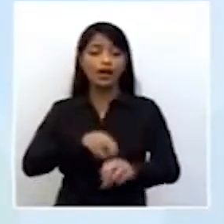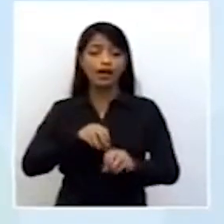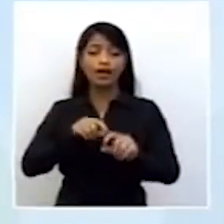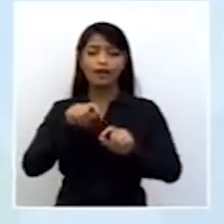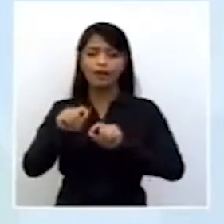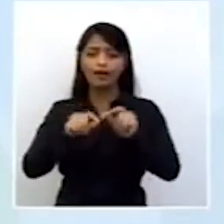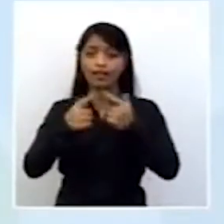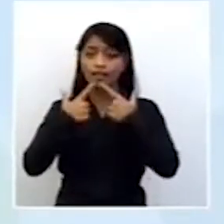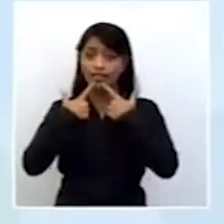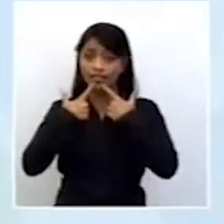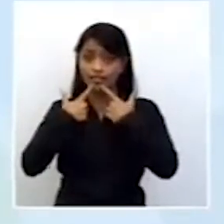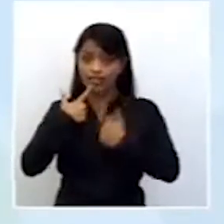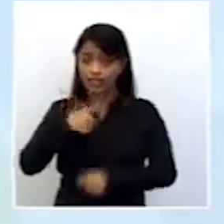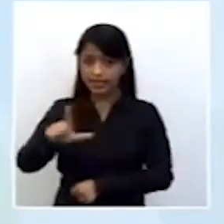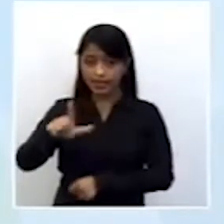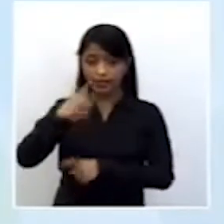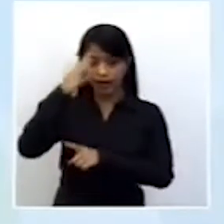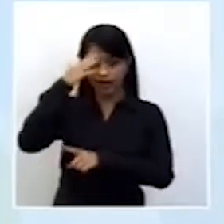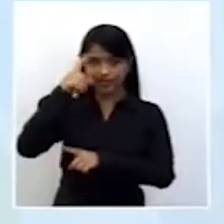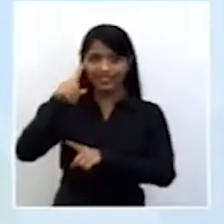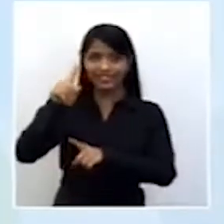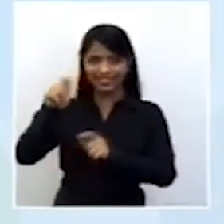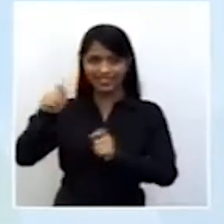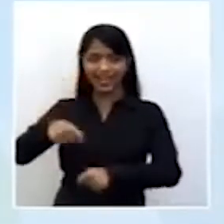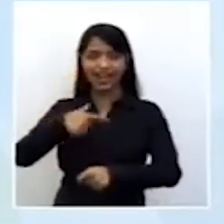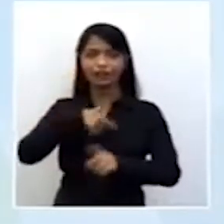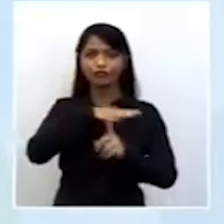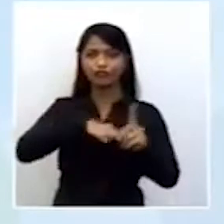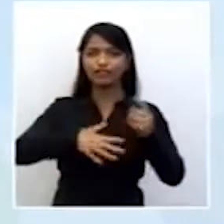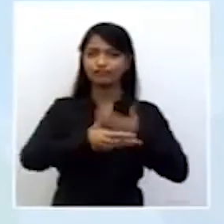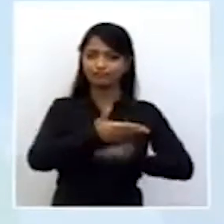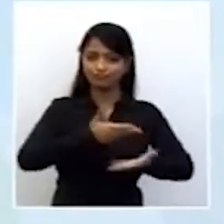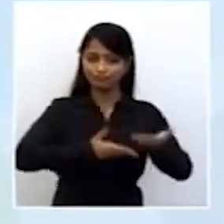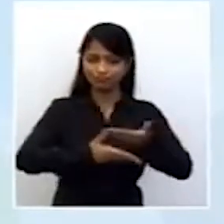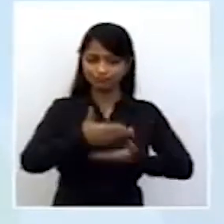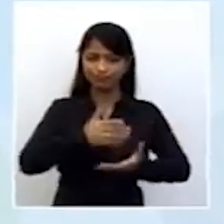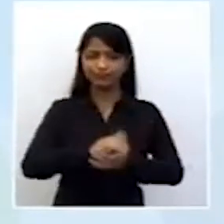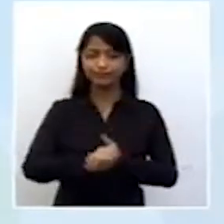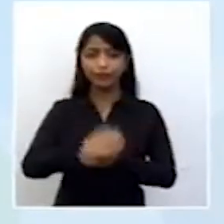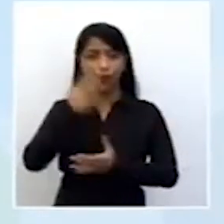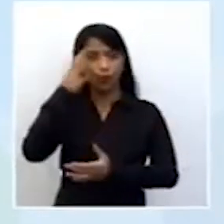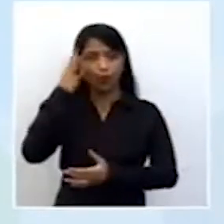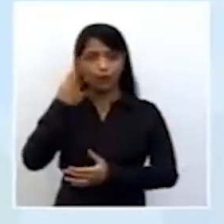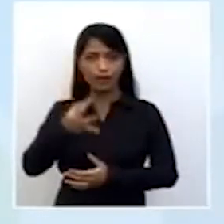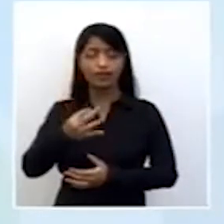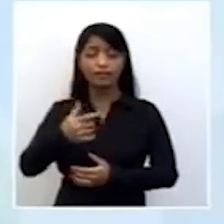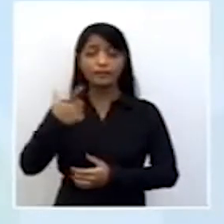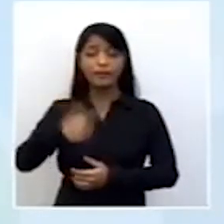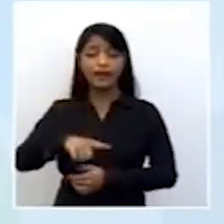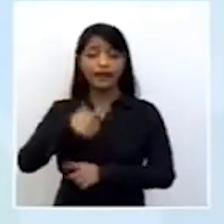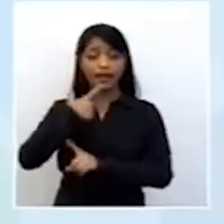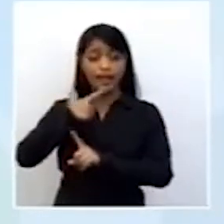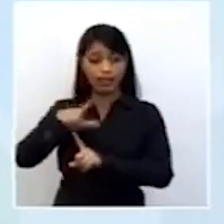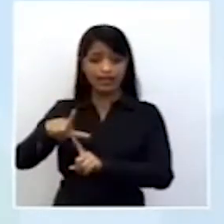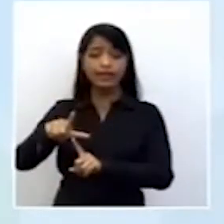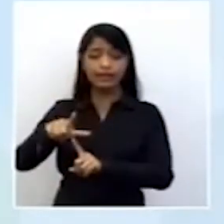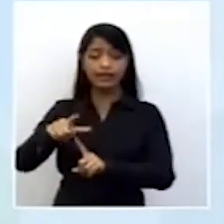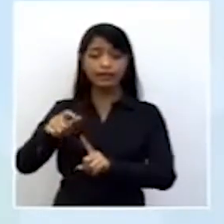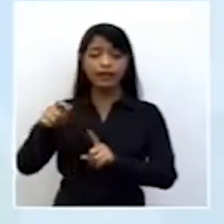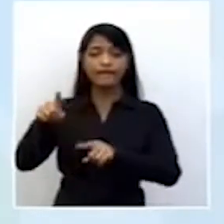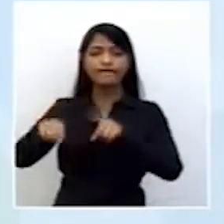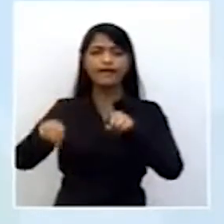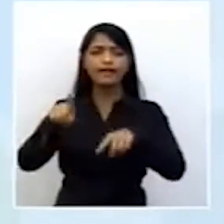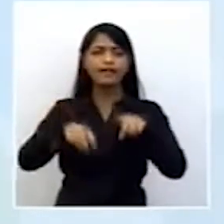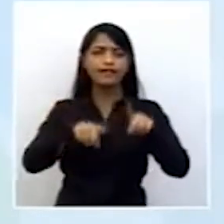compreender a língua como objeto de interação social, compreender a língua como um fenômeno que varia de acordo